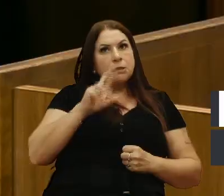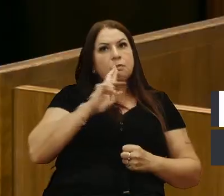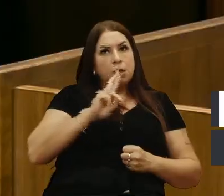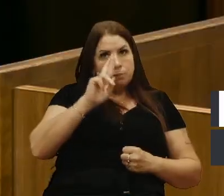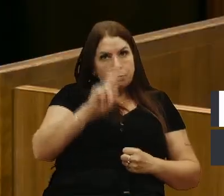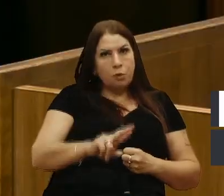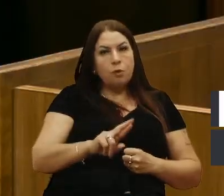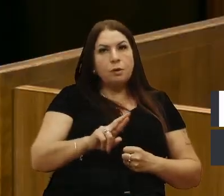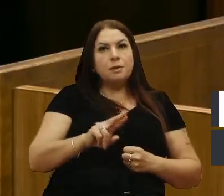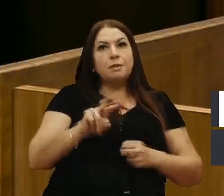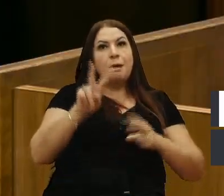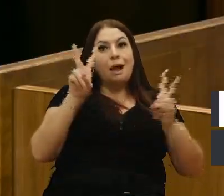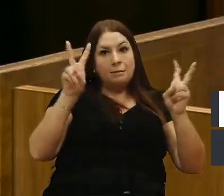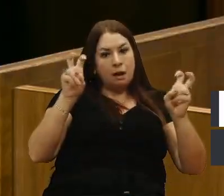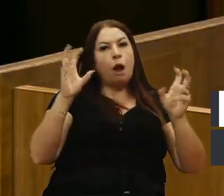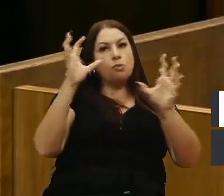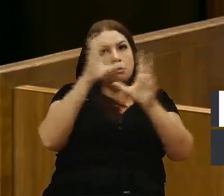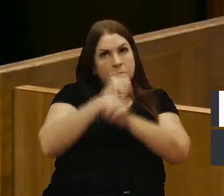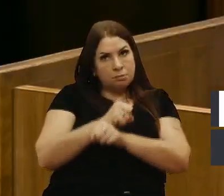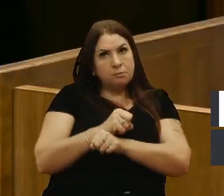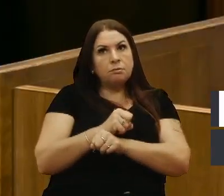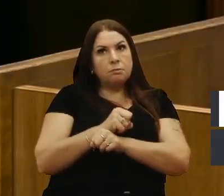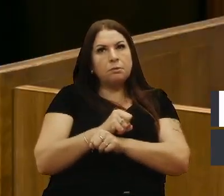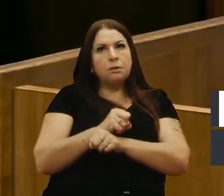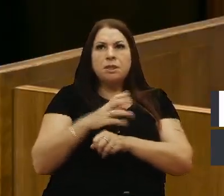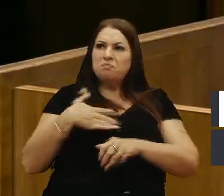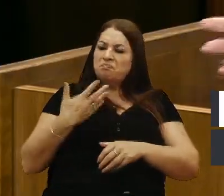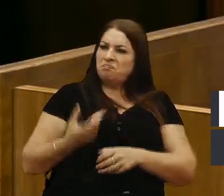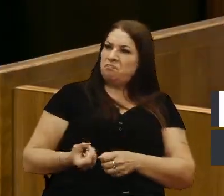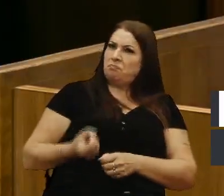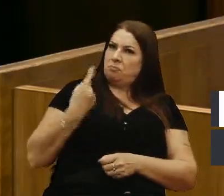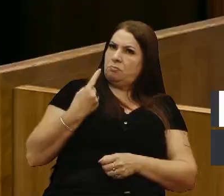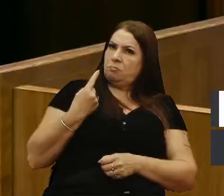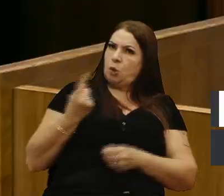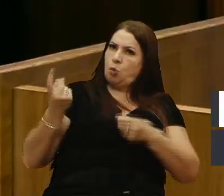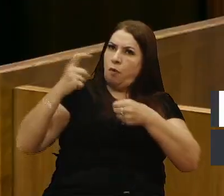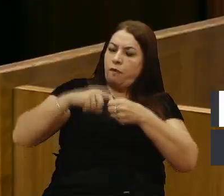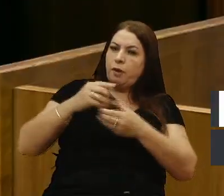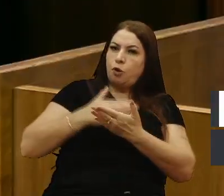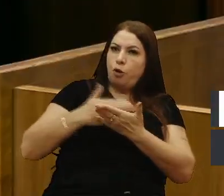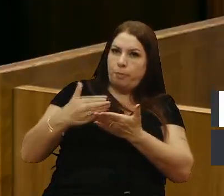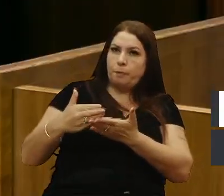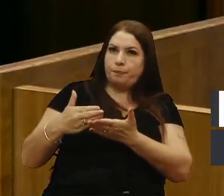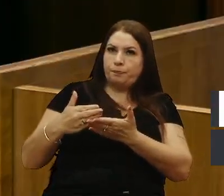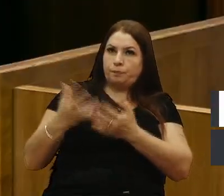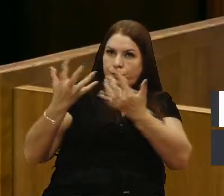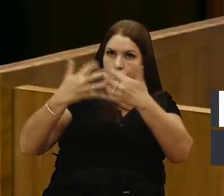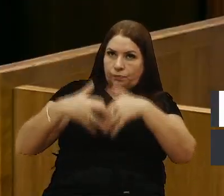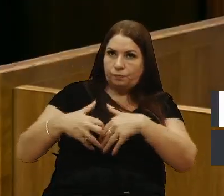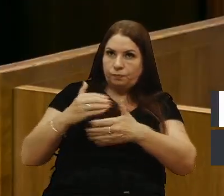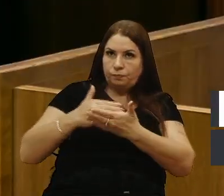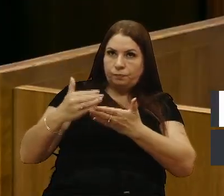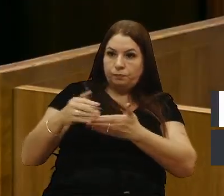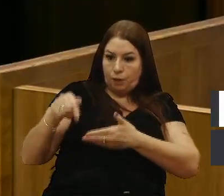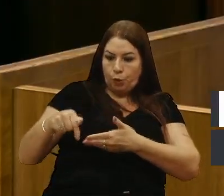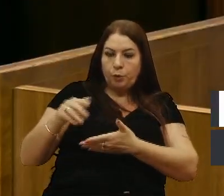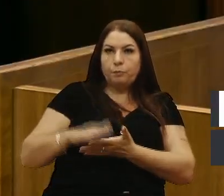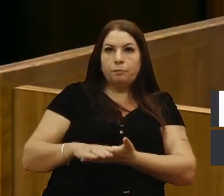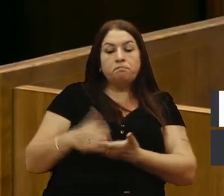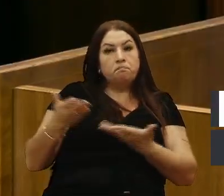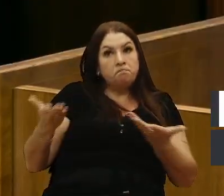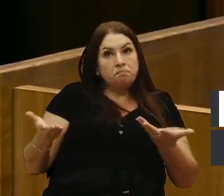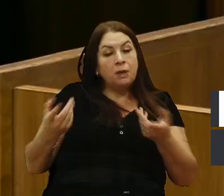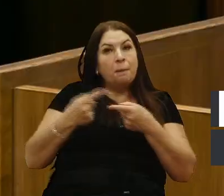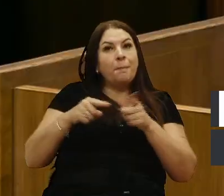respostas à causa animal e isso nos causa muita estranheza. O convênio vai começar a funcionar a partir de agora,